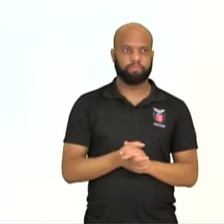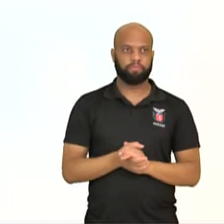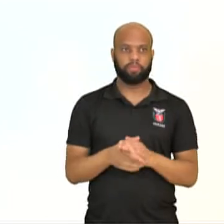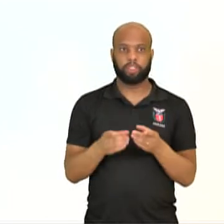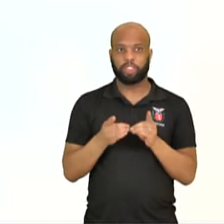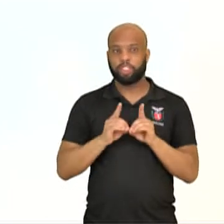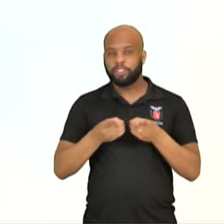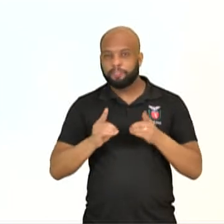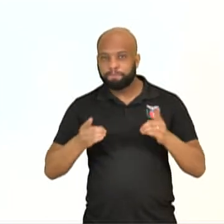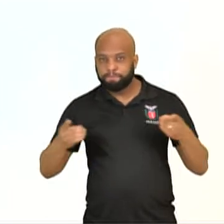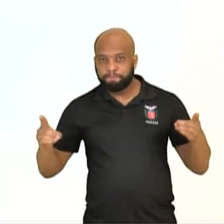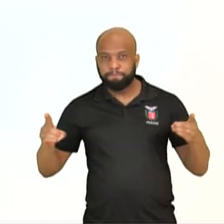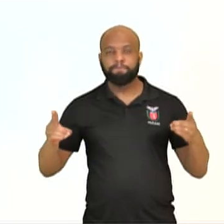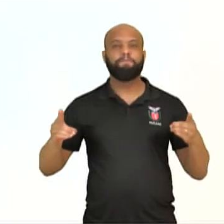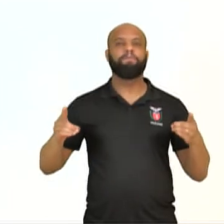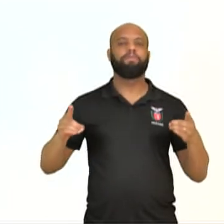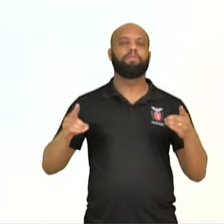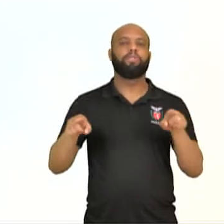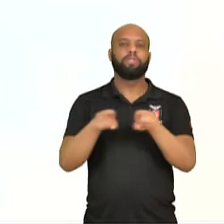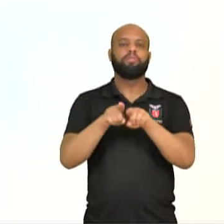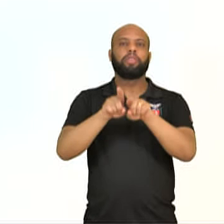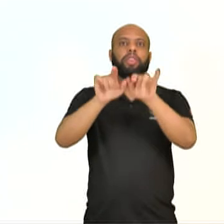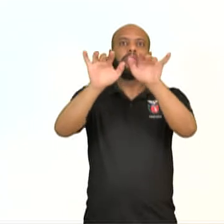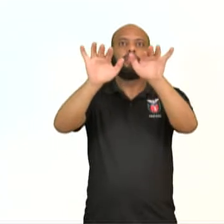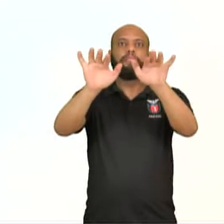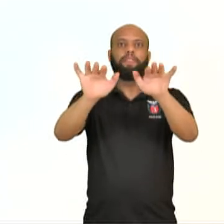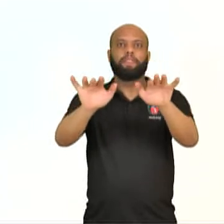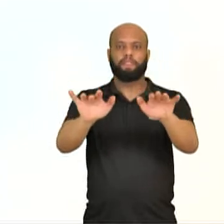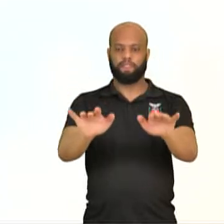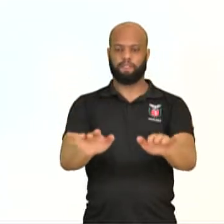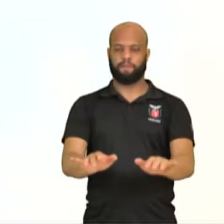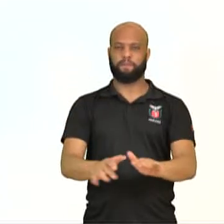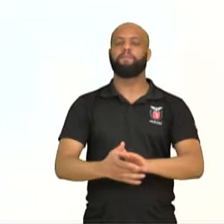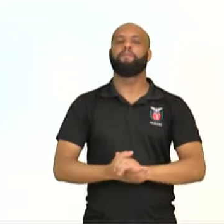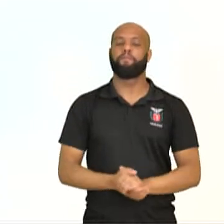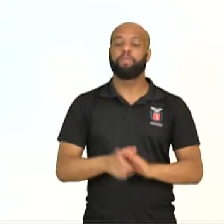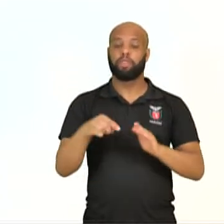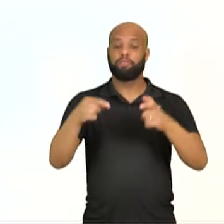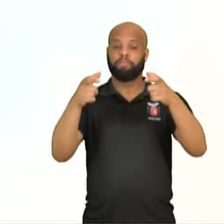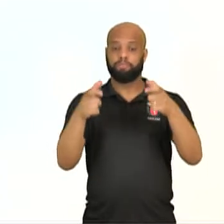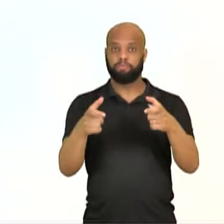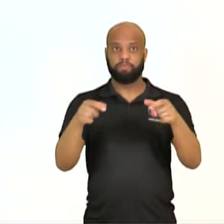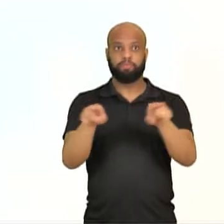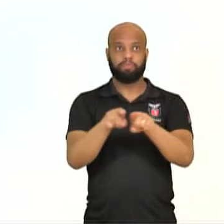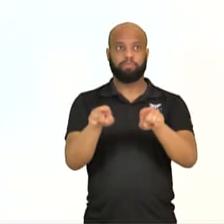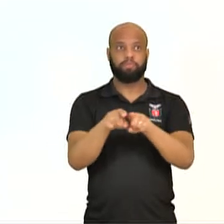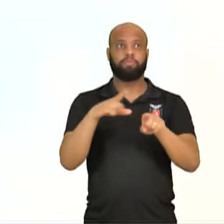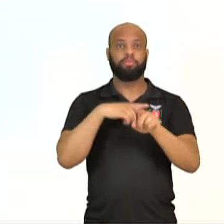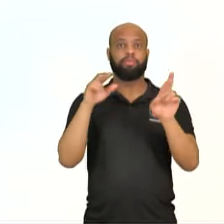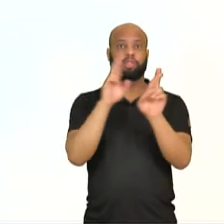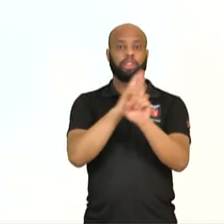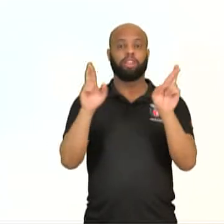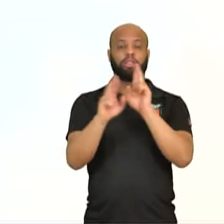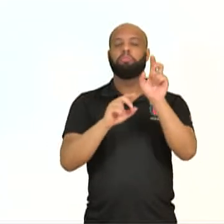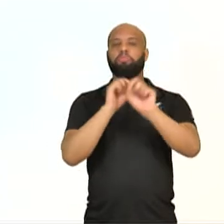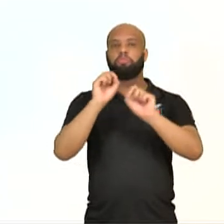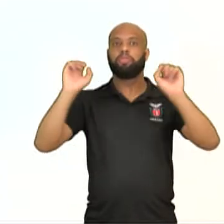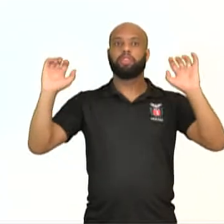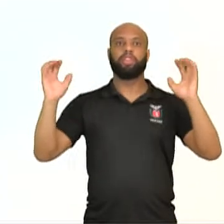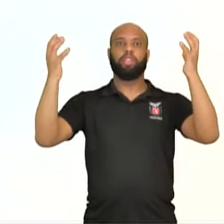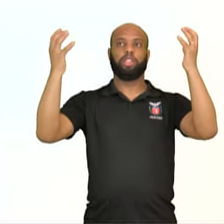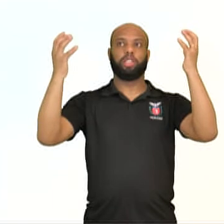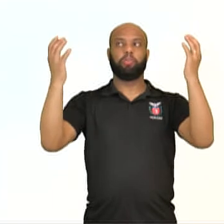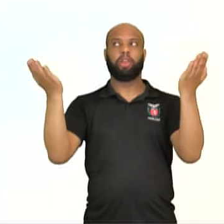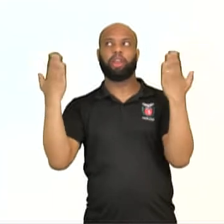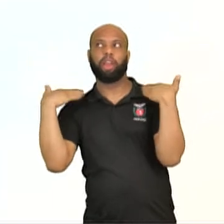desierto ou nieve? Aqui a gente está falando de lugares e também relacionados aí a clima, Lugares mais quentes,